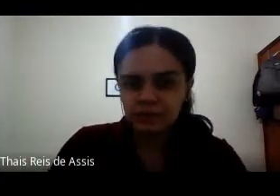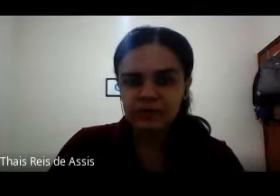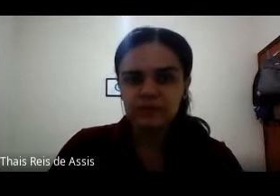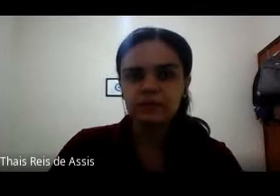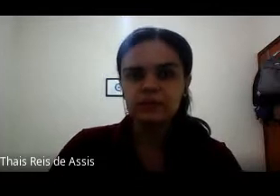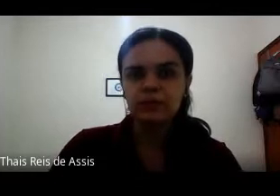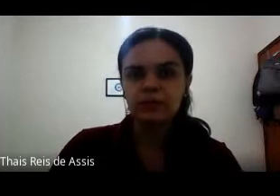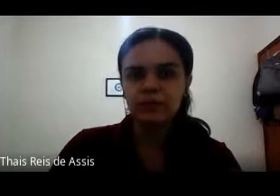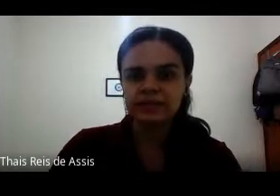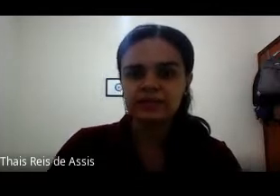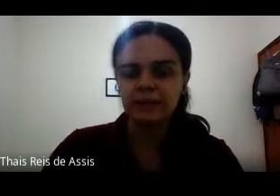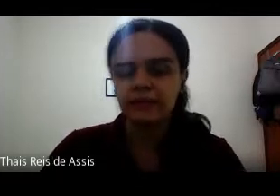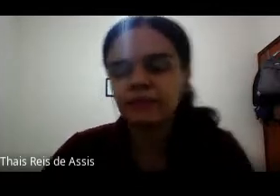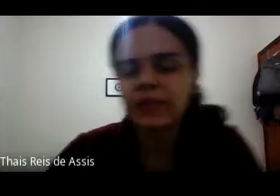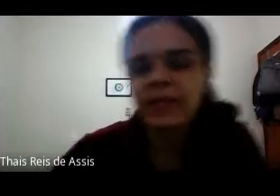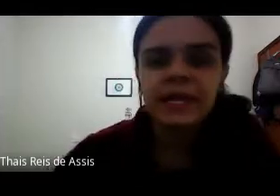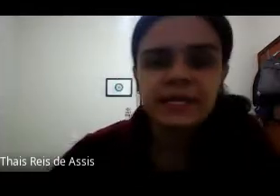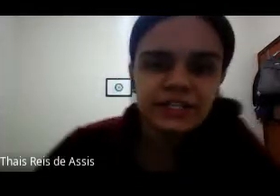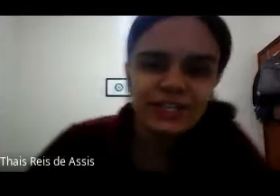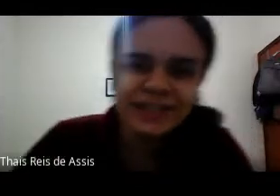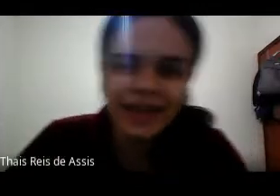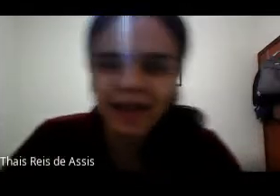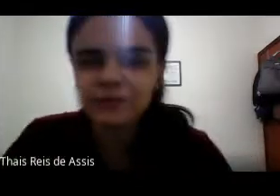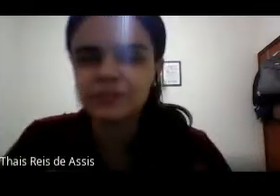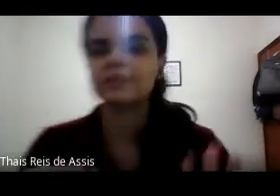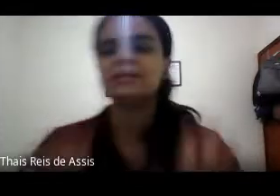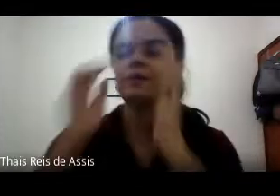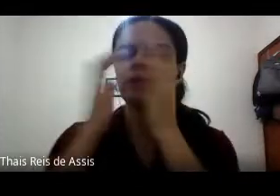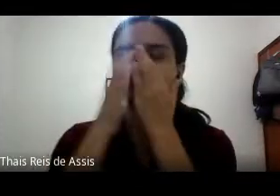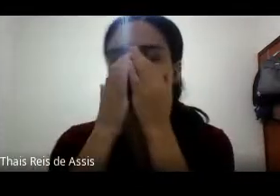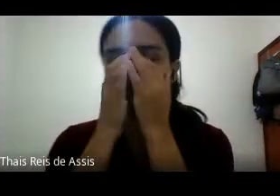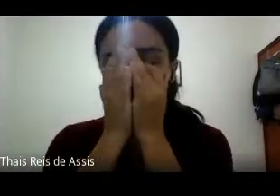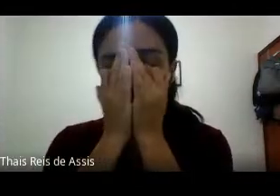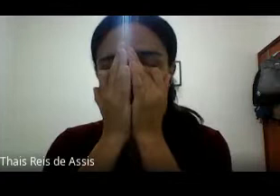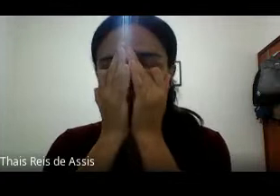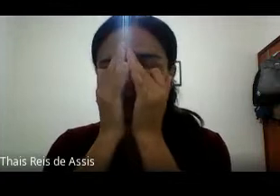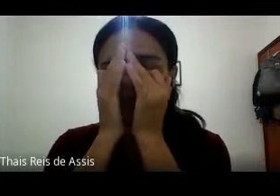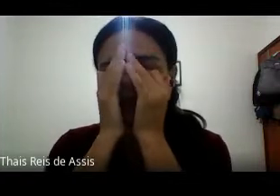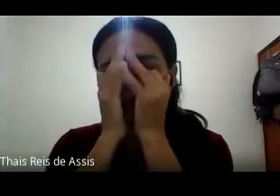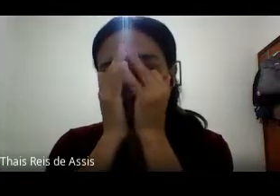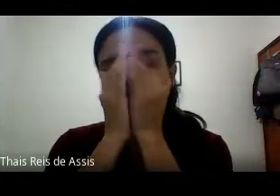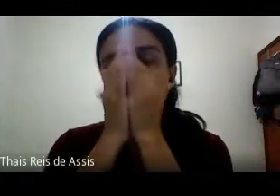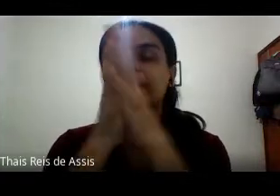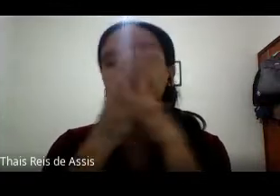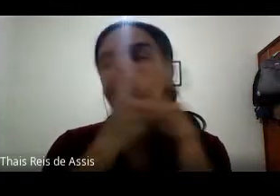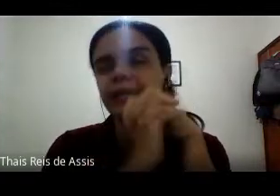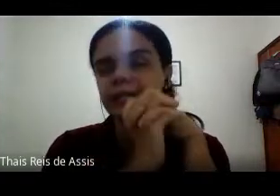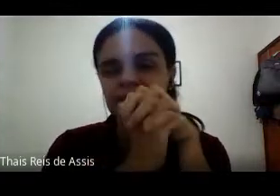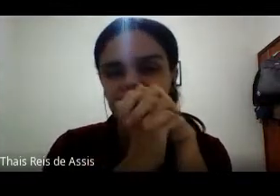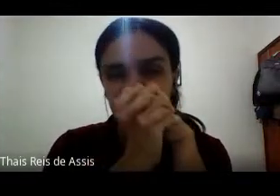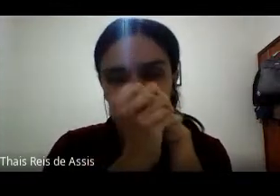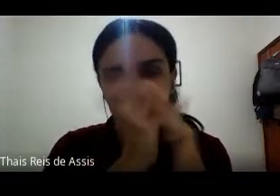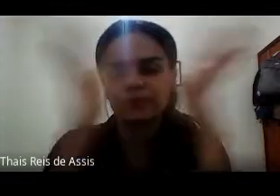a produzir o seu próprio conhecimento. Existe esse gráficozinho aqui que eu acho que resume muito bem o que o Libânio está